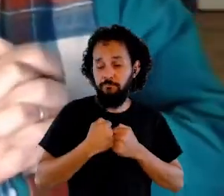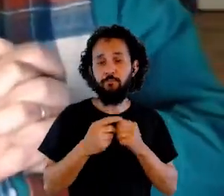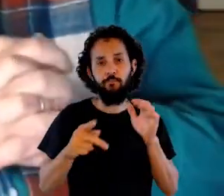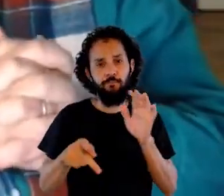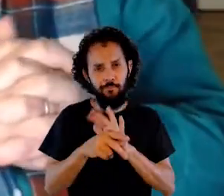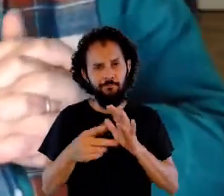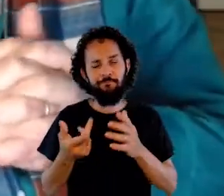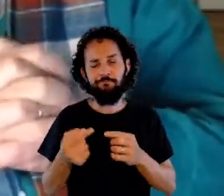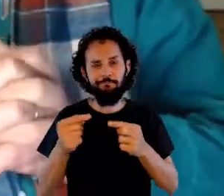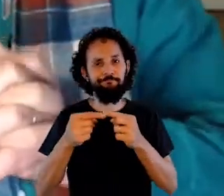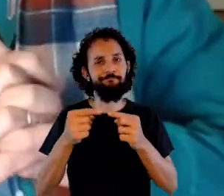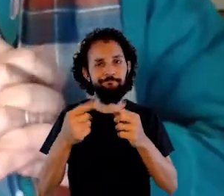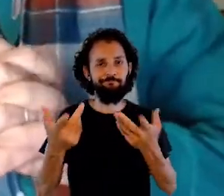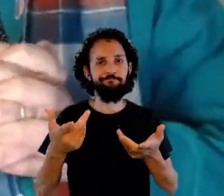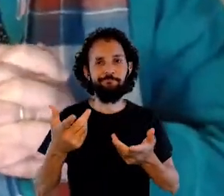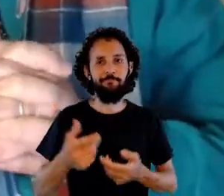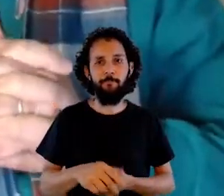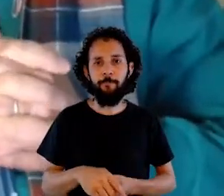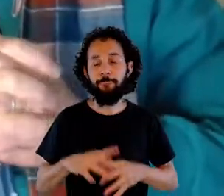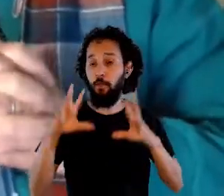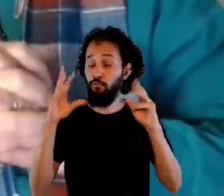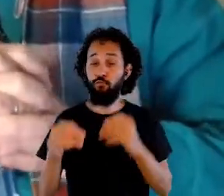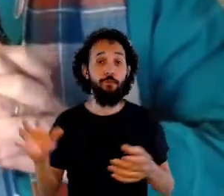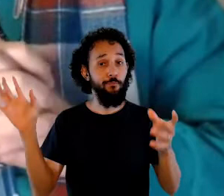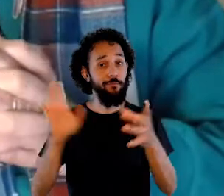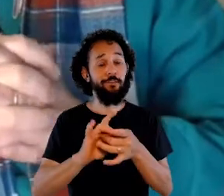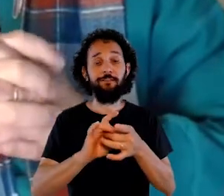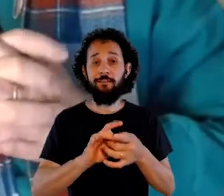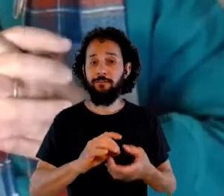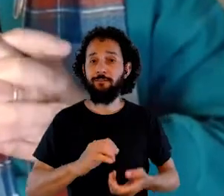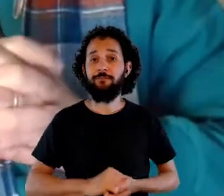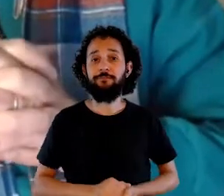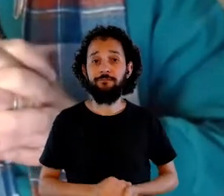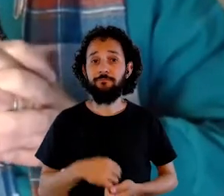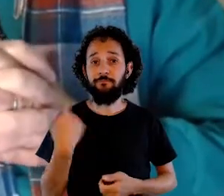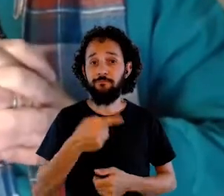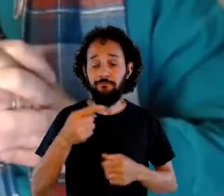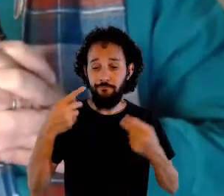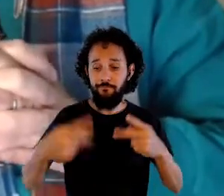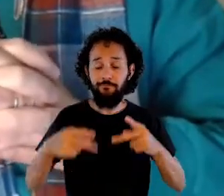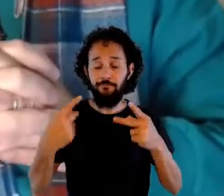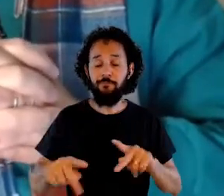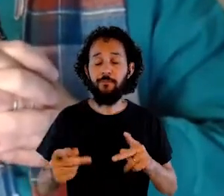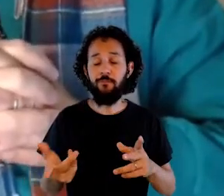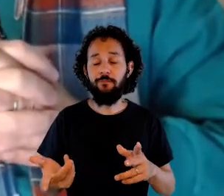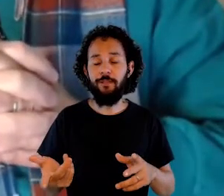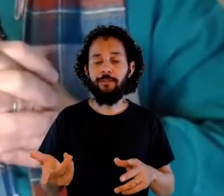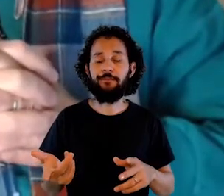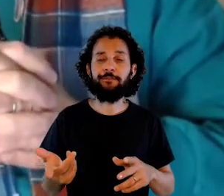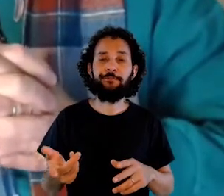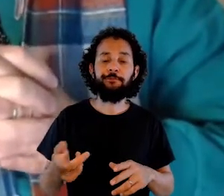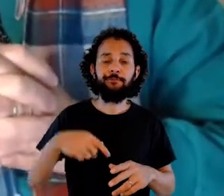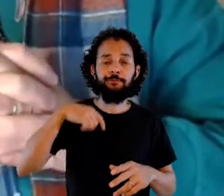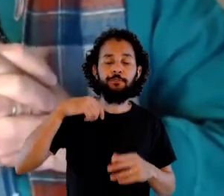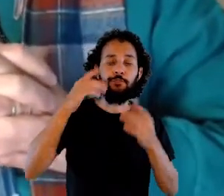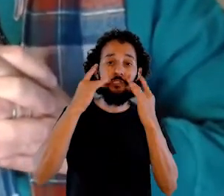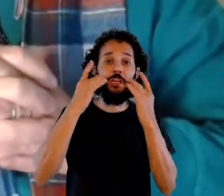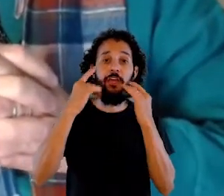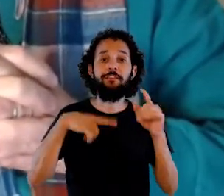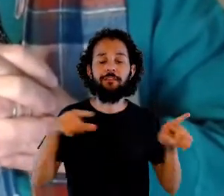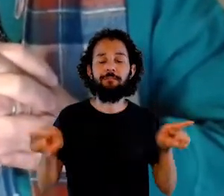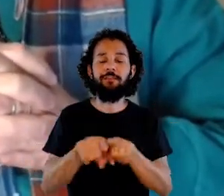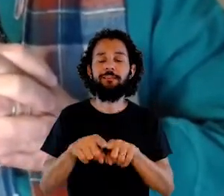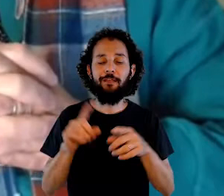está conectado. A gente no teatro se conecta muito com os arquétipos também, né? Neste sentido que os